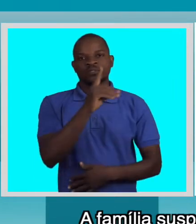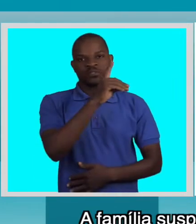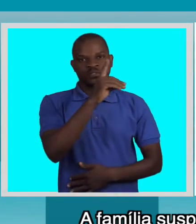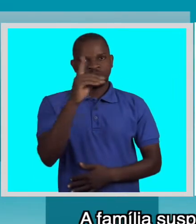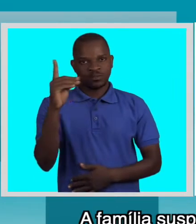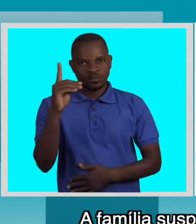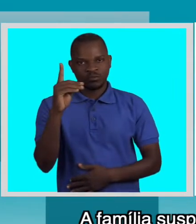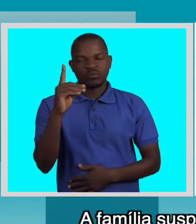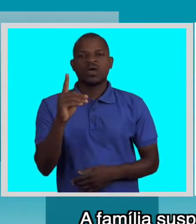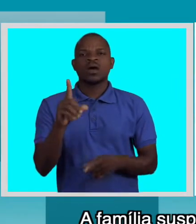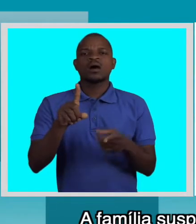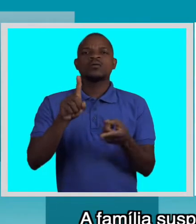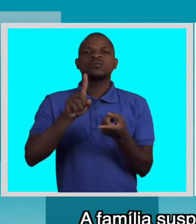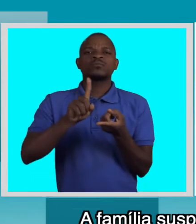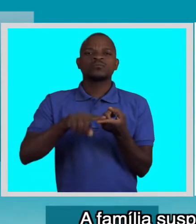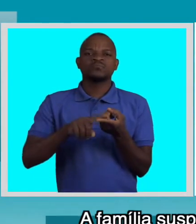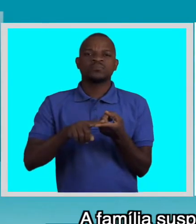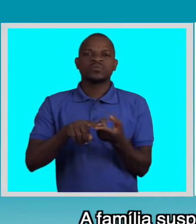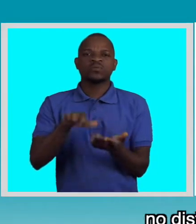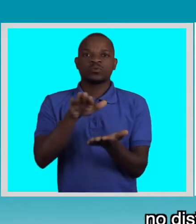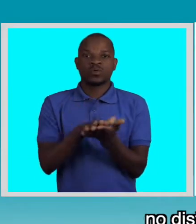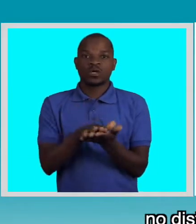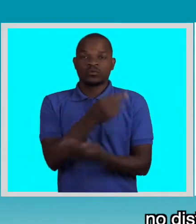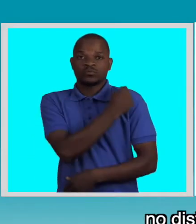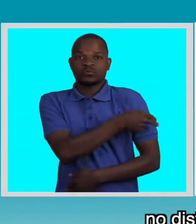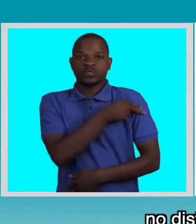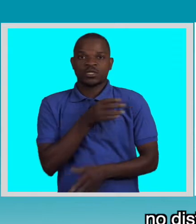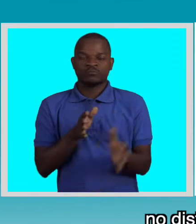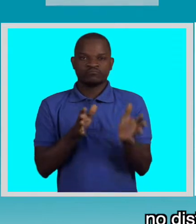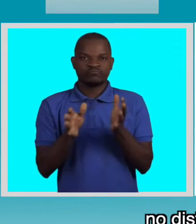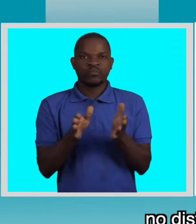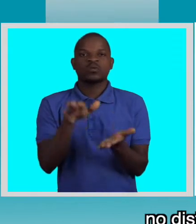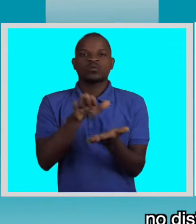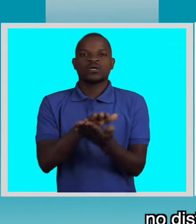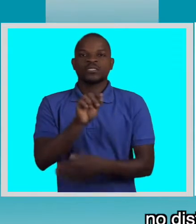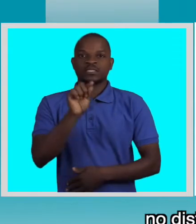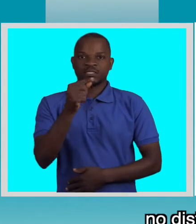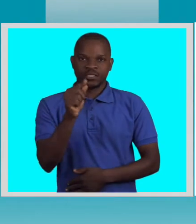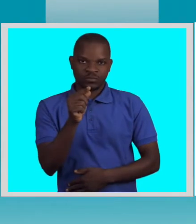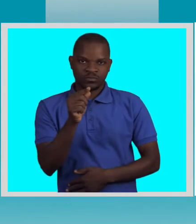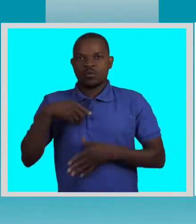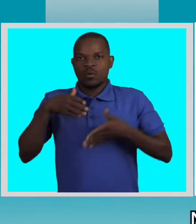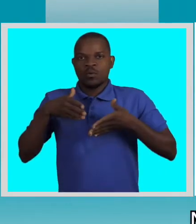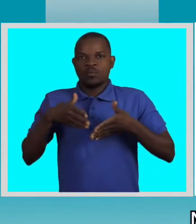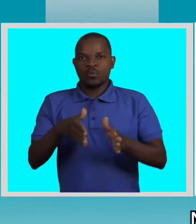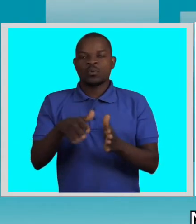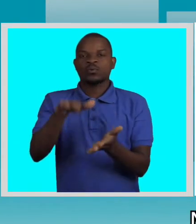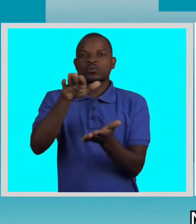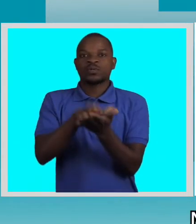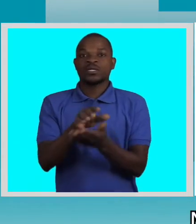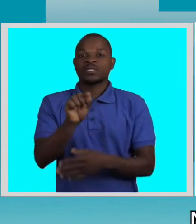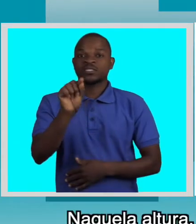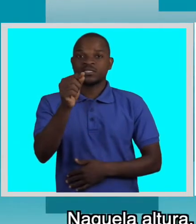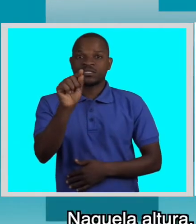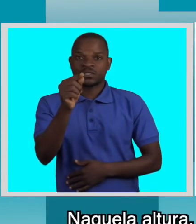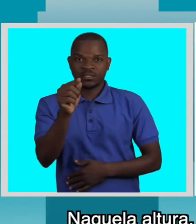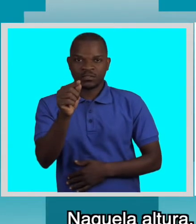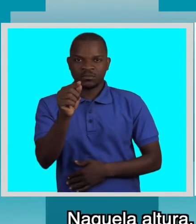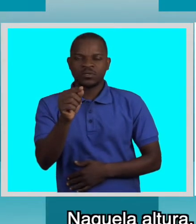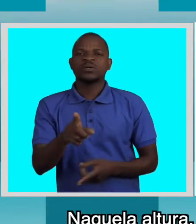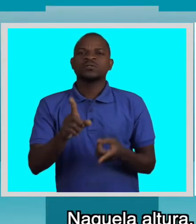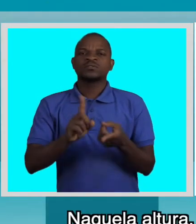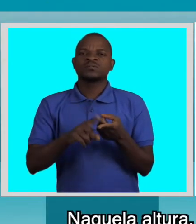deficiências no tratamento hospitalar no distrito onde ele nasceu. Nasci no distrito, naquele